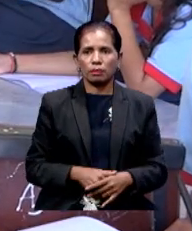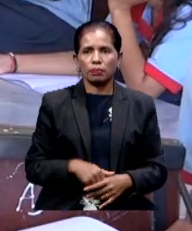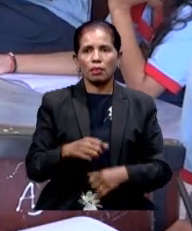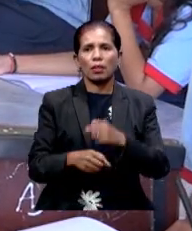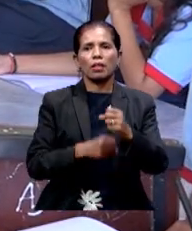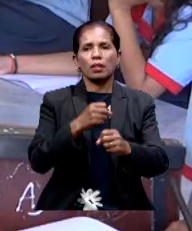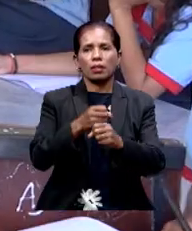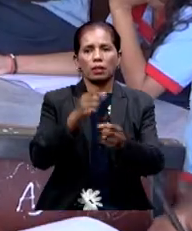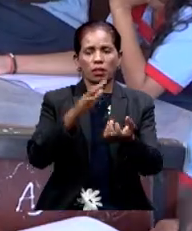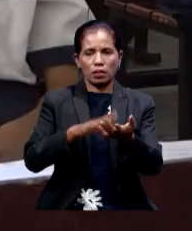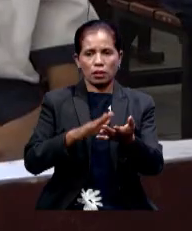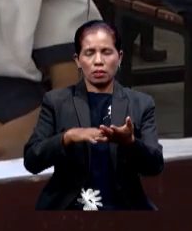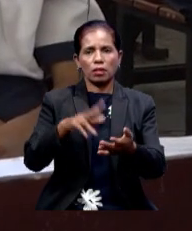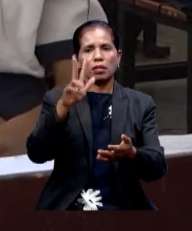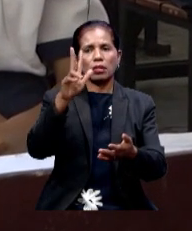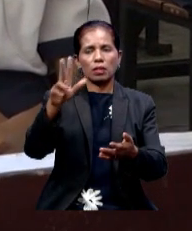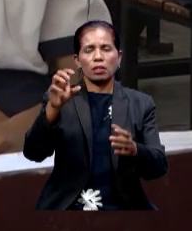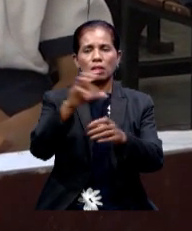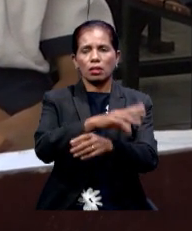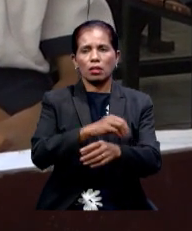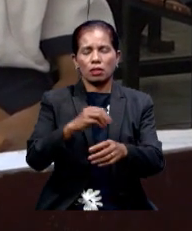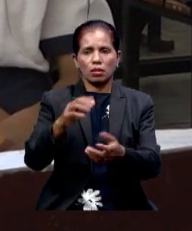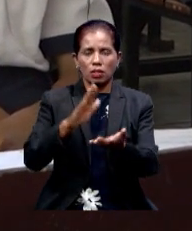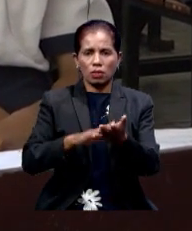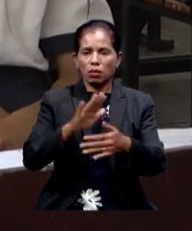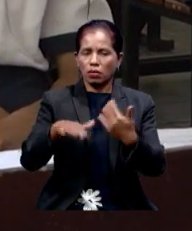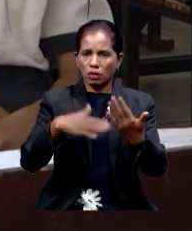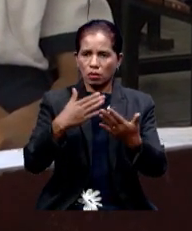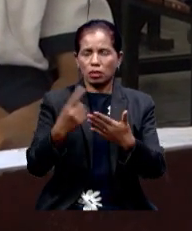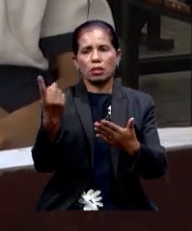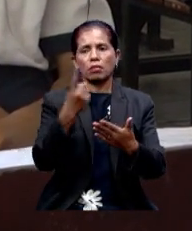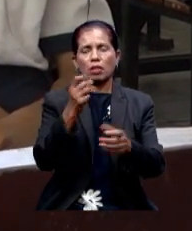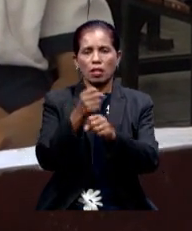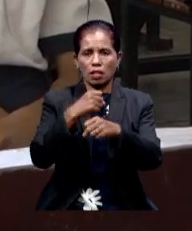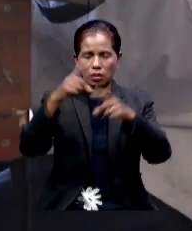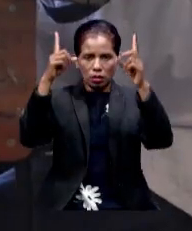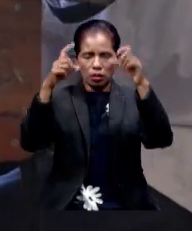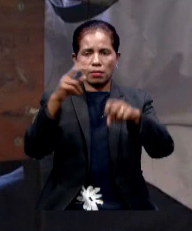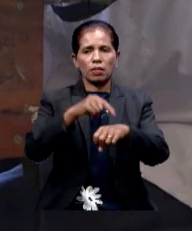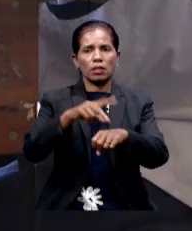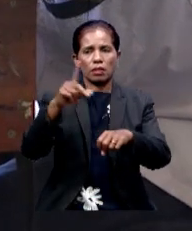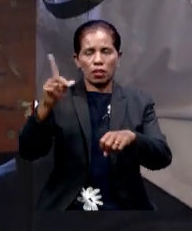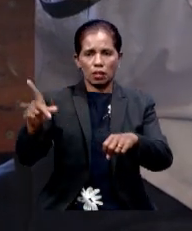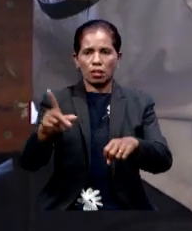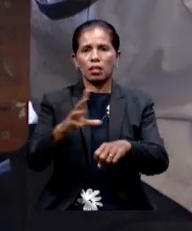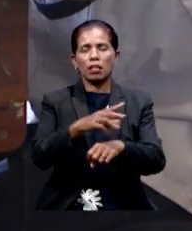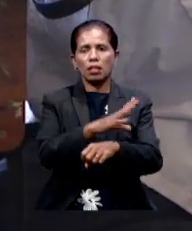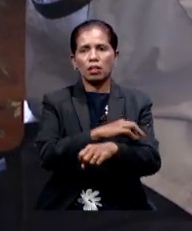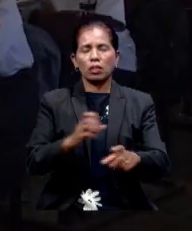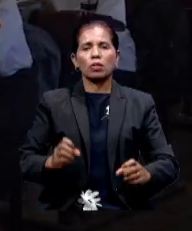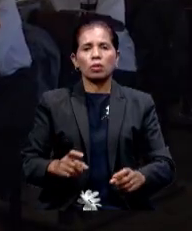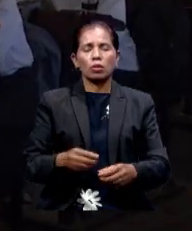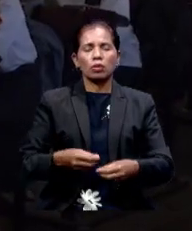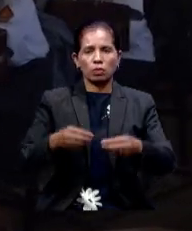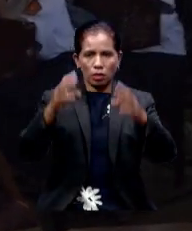Caratinan ensino básico terceiro ciclo no ensino secundário sira sempre realiza exame final ba finalista sira do calendário